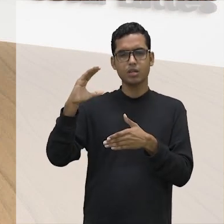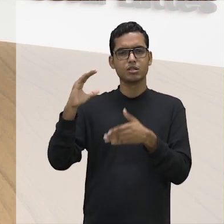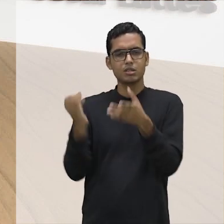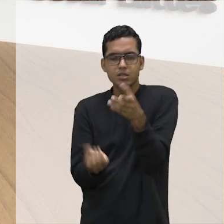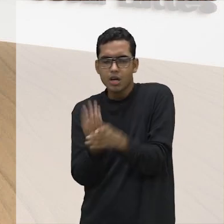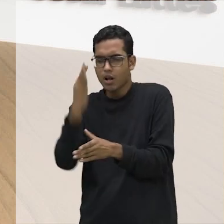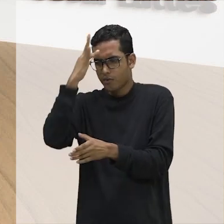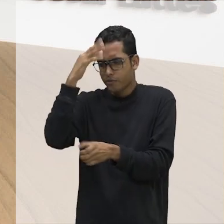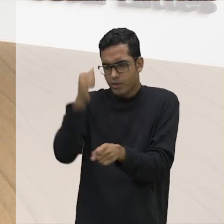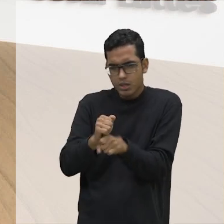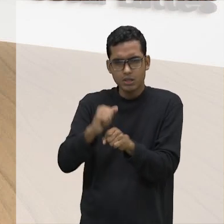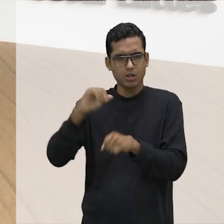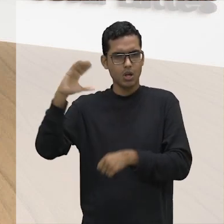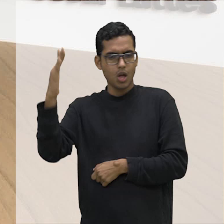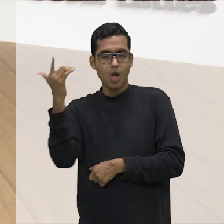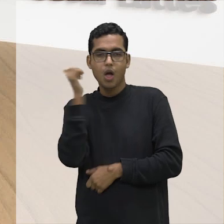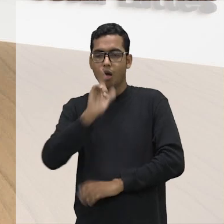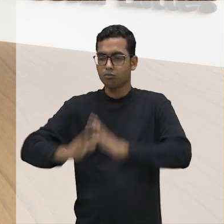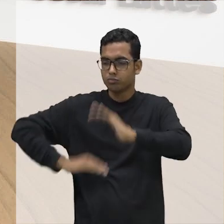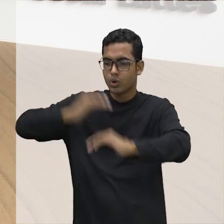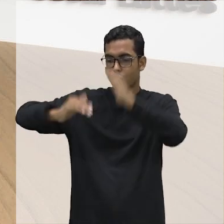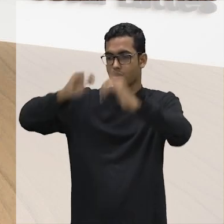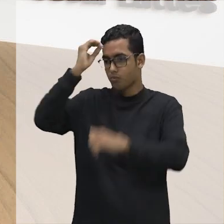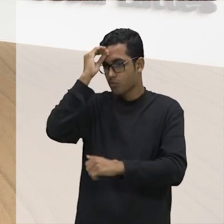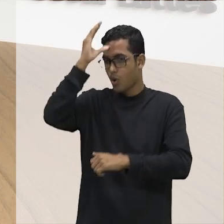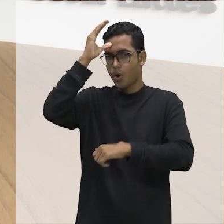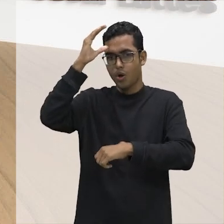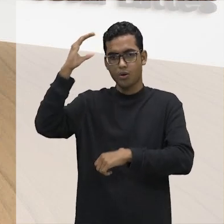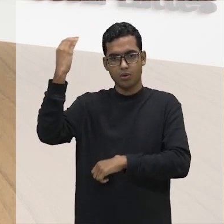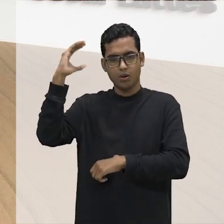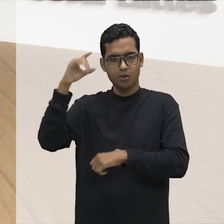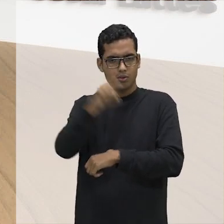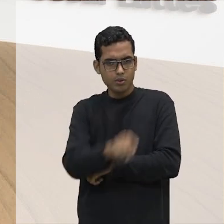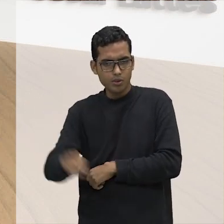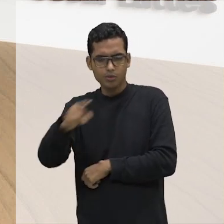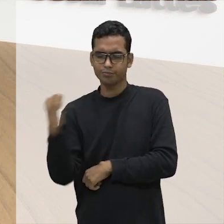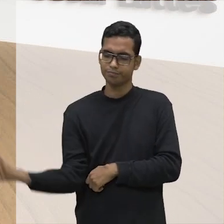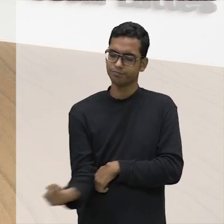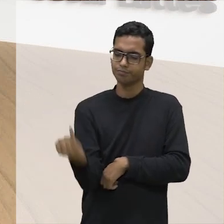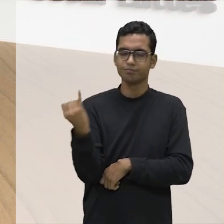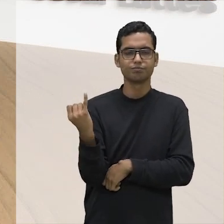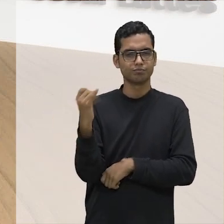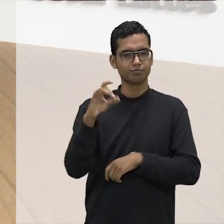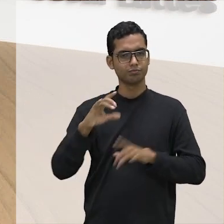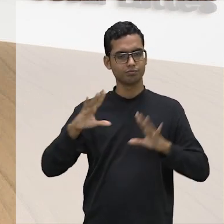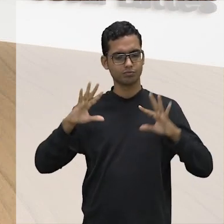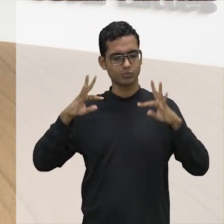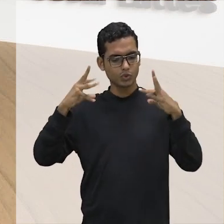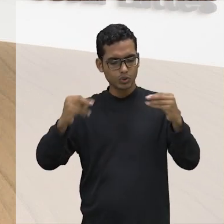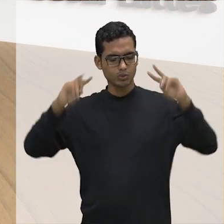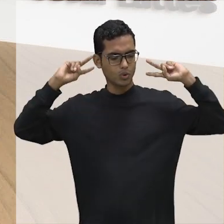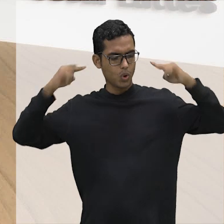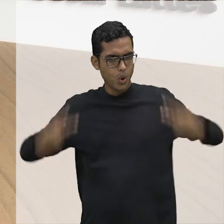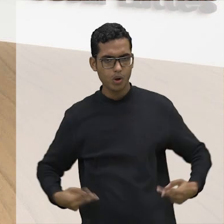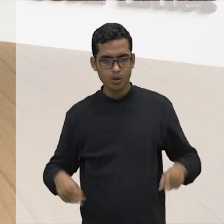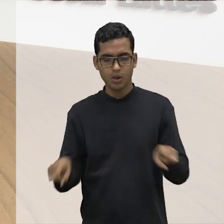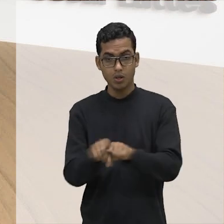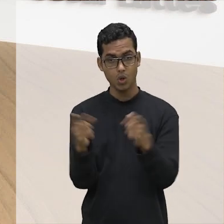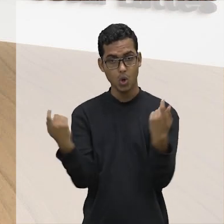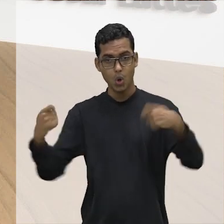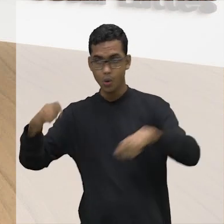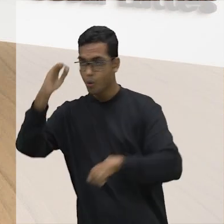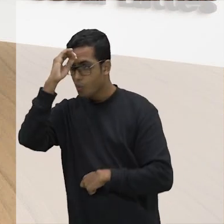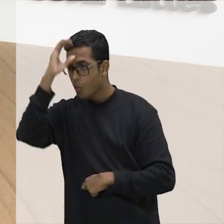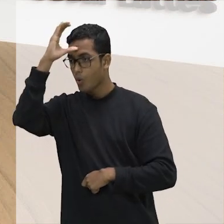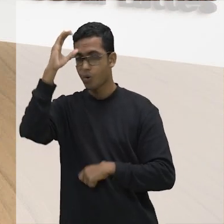para desenvolver o conhecimento científico, que é muito importante para a humanidade, permitiu não só o